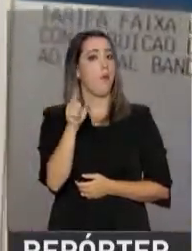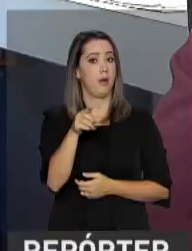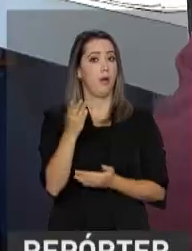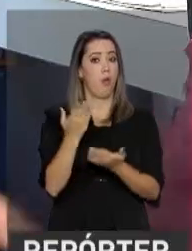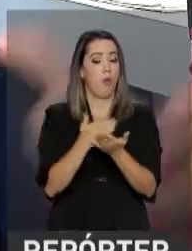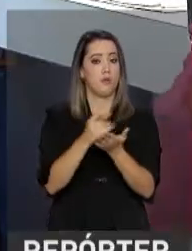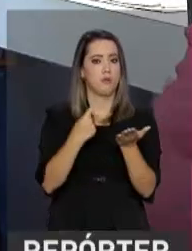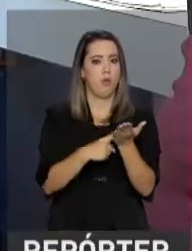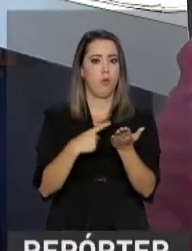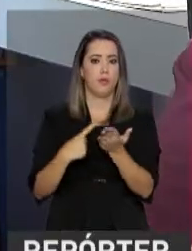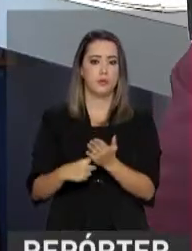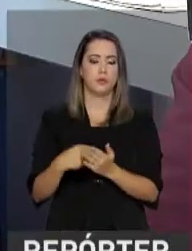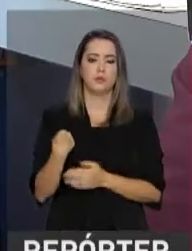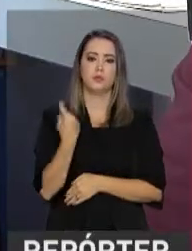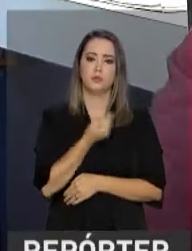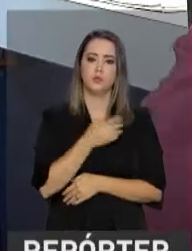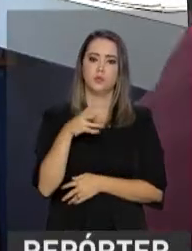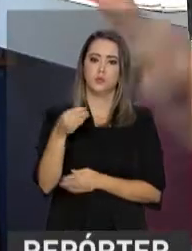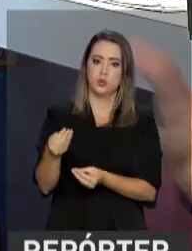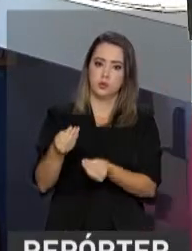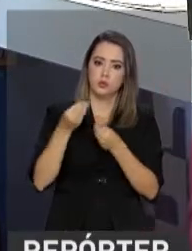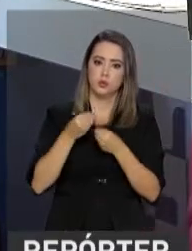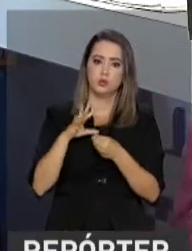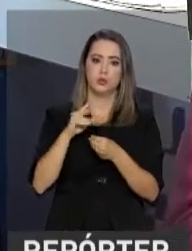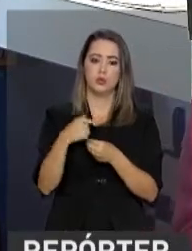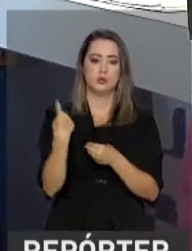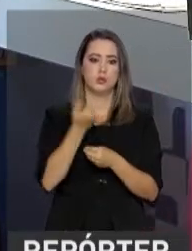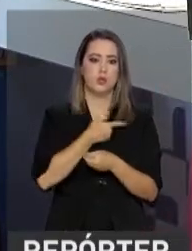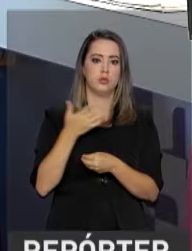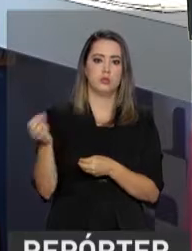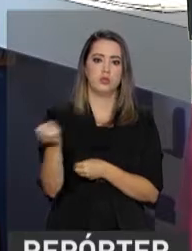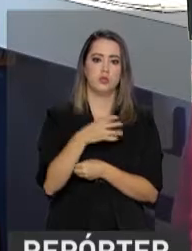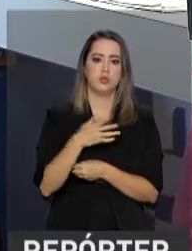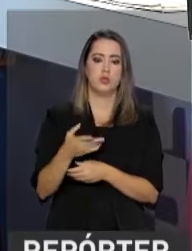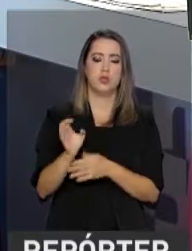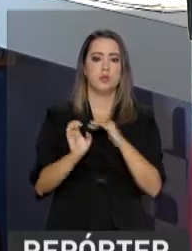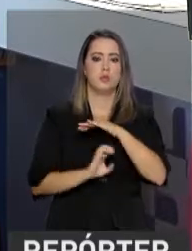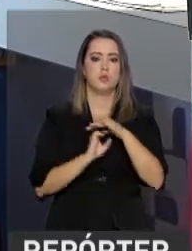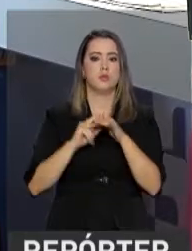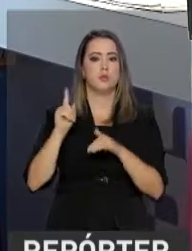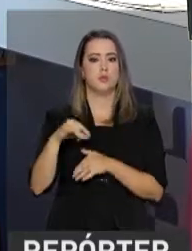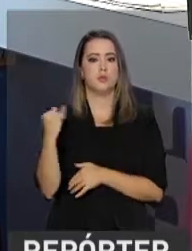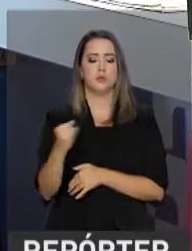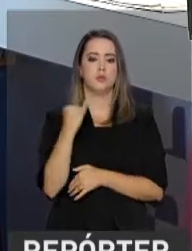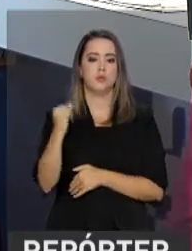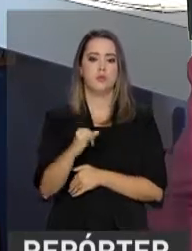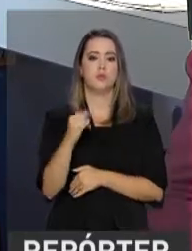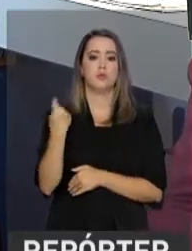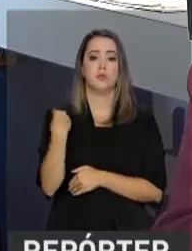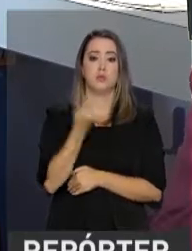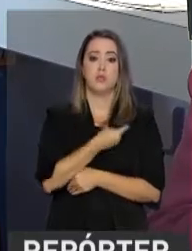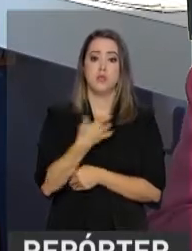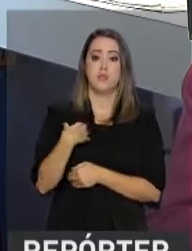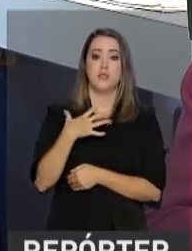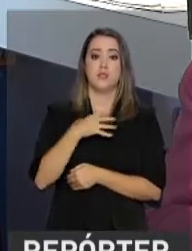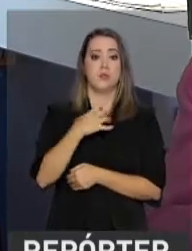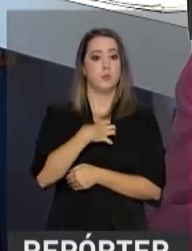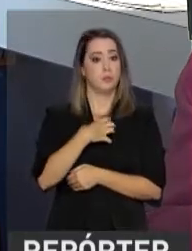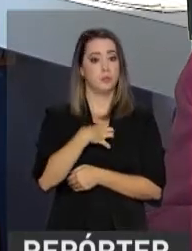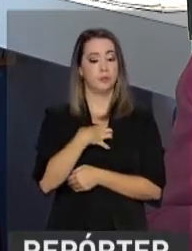tarifa tudo que vem pra cá o retorno para o empresário acho que é importante acho que deixa a gente é até